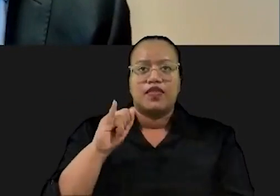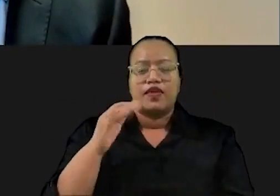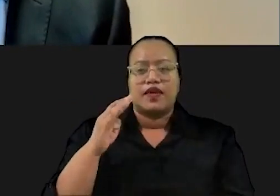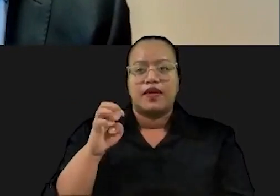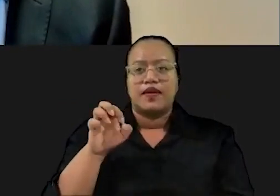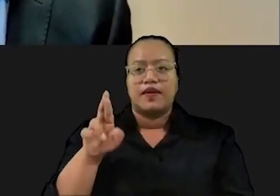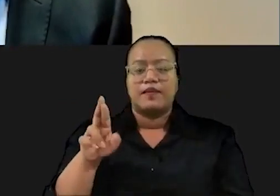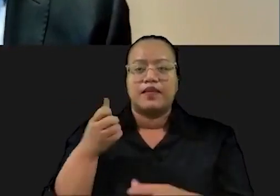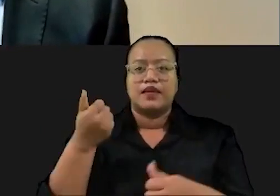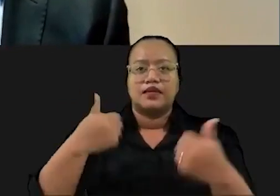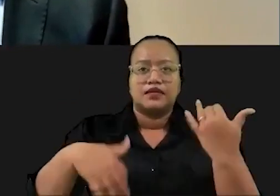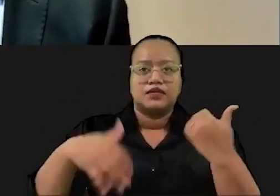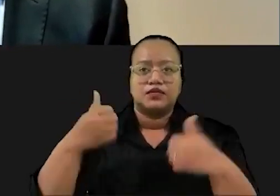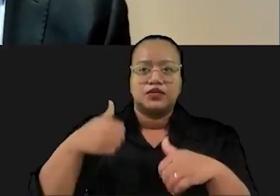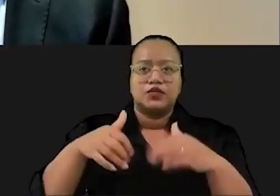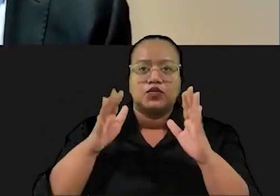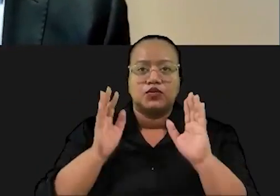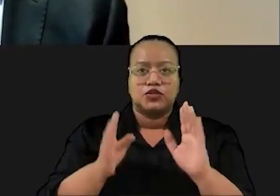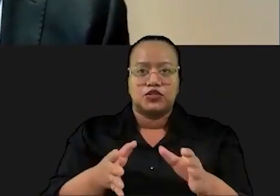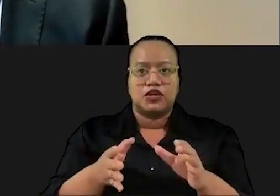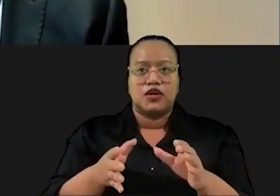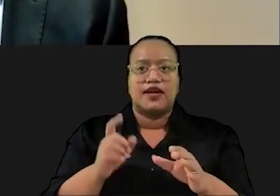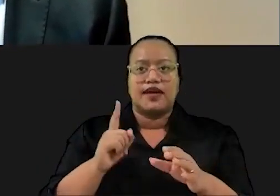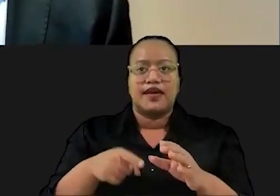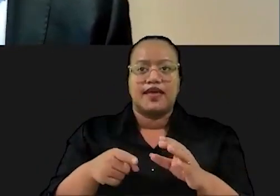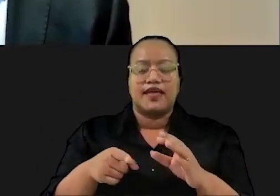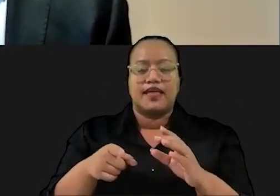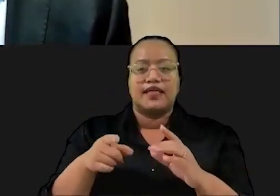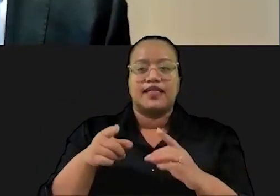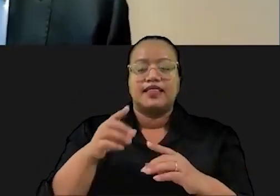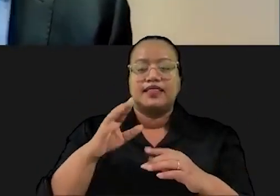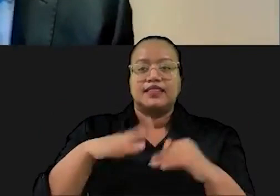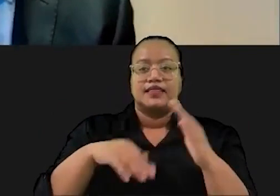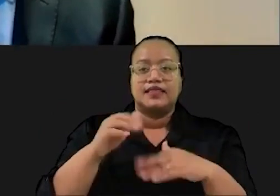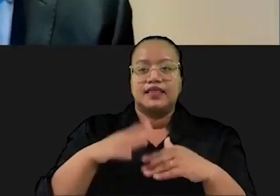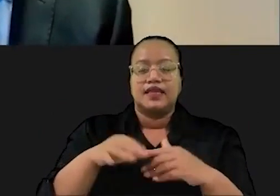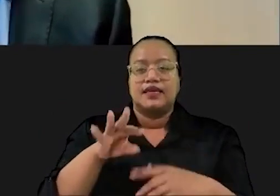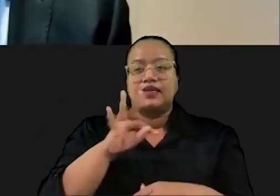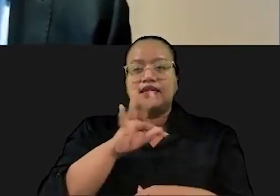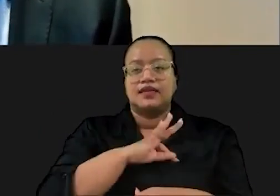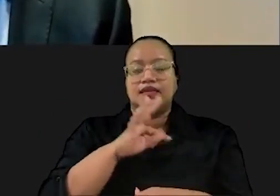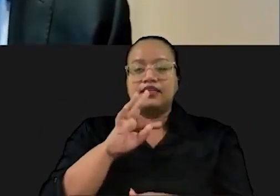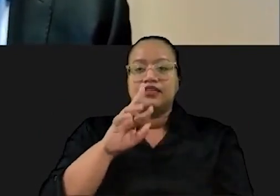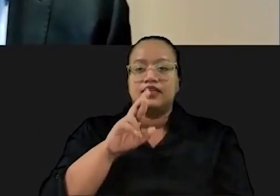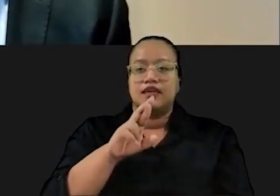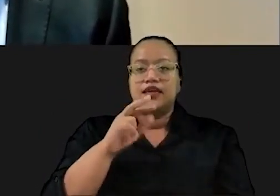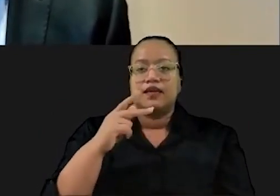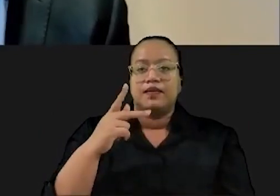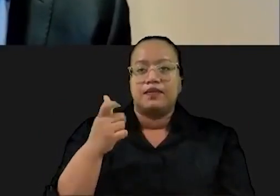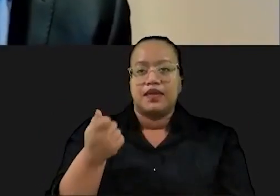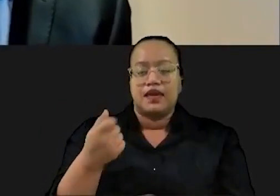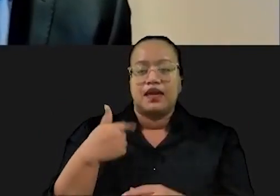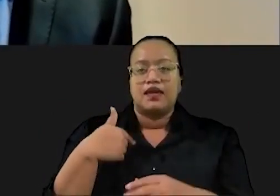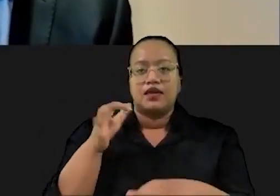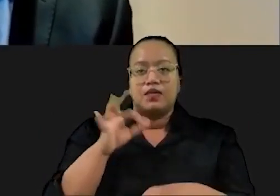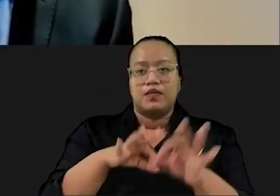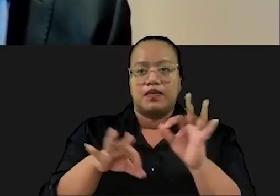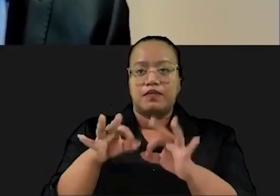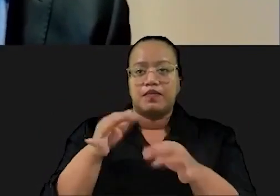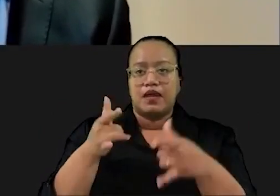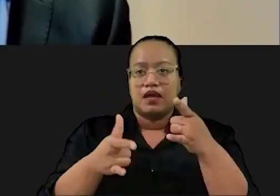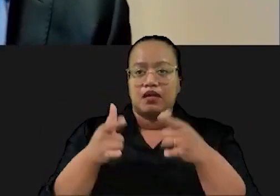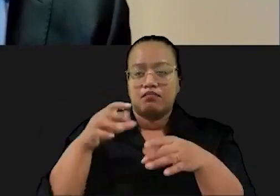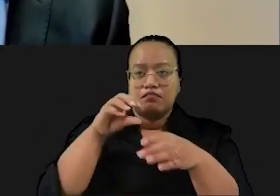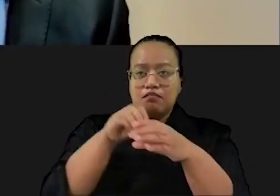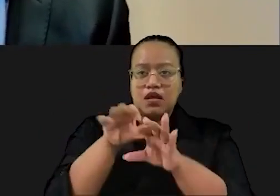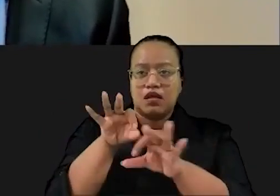dessas técnicas de RPA, de automação por robôs. Então, até posso fazer automação num sistema de autos virtuais, mas eu preciso criar esses robozinhos,